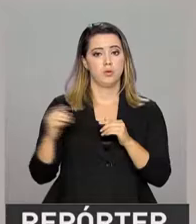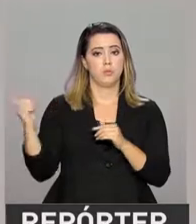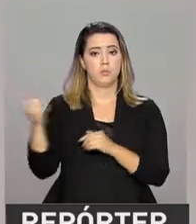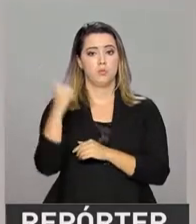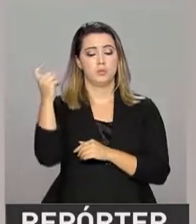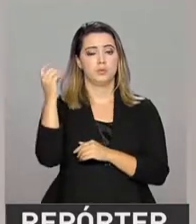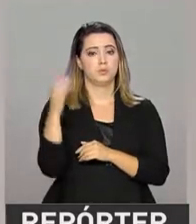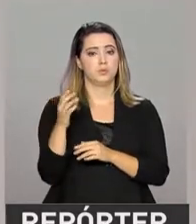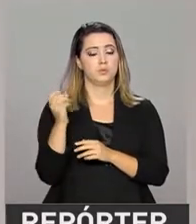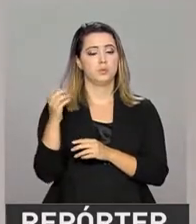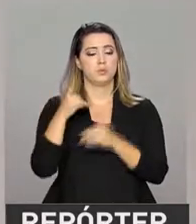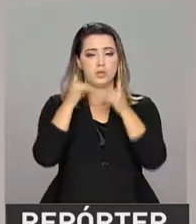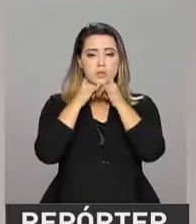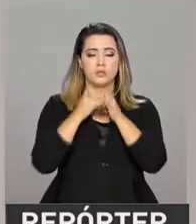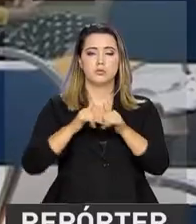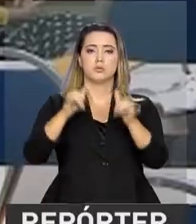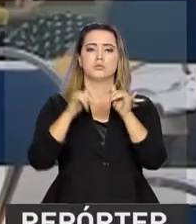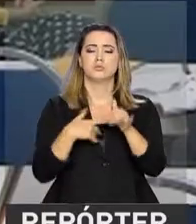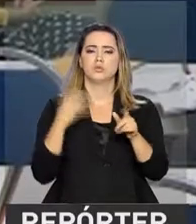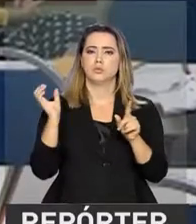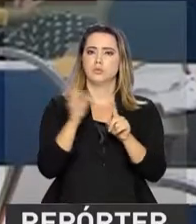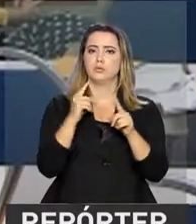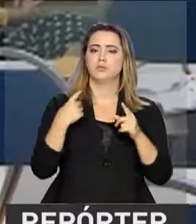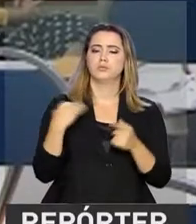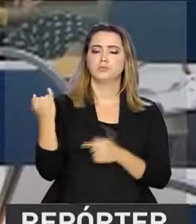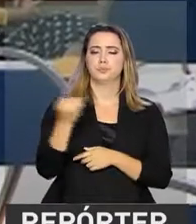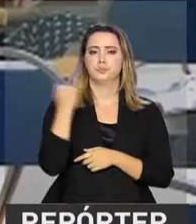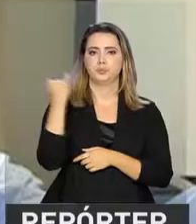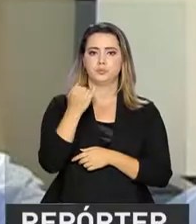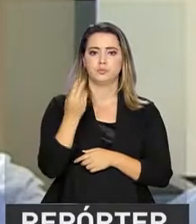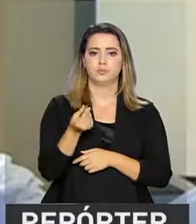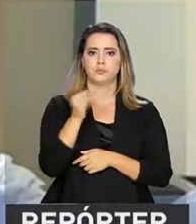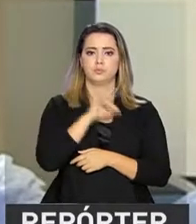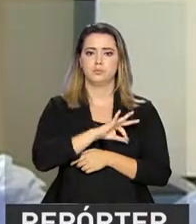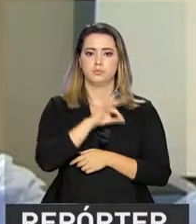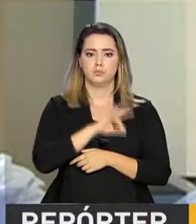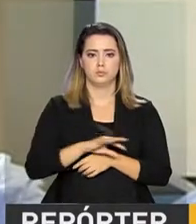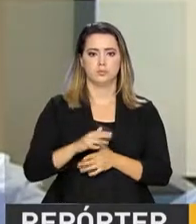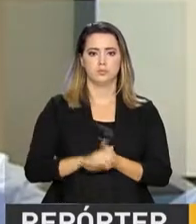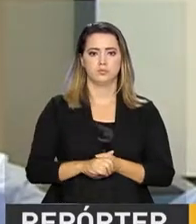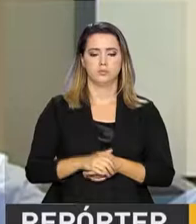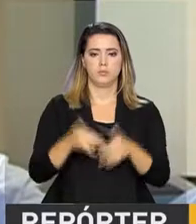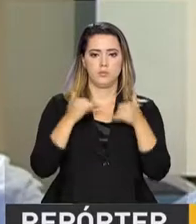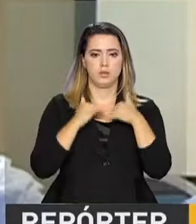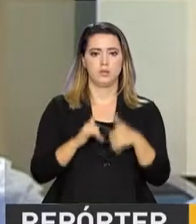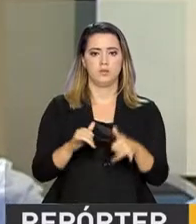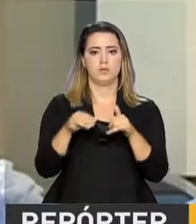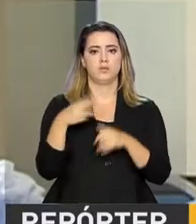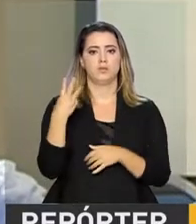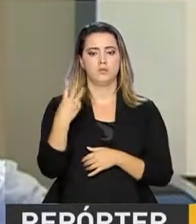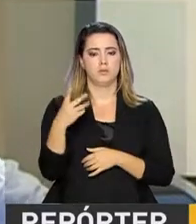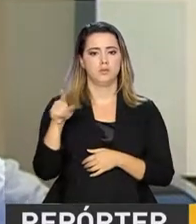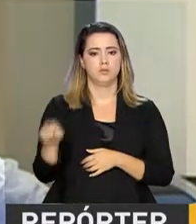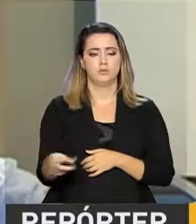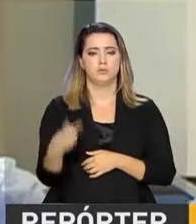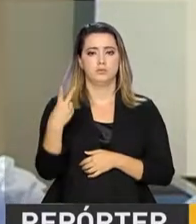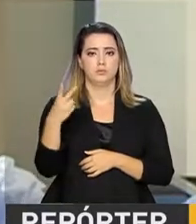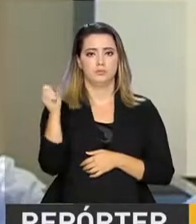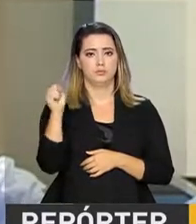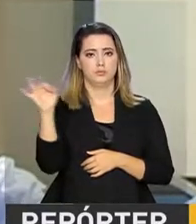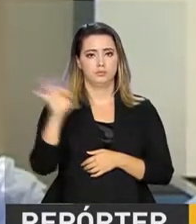luz, que tem impacto significativo na renda das famílias. Na energia elétrica, a variação foi de